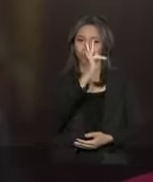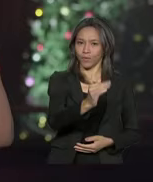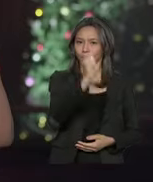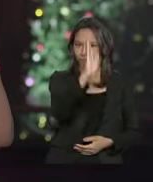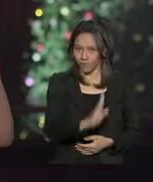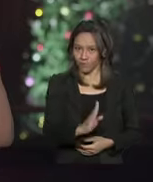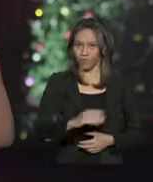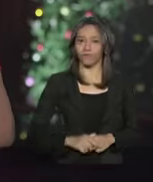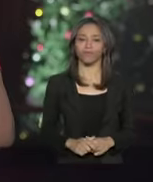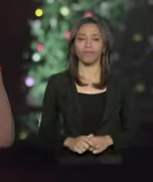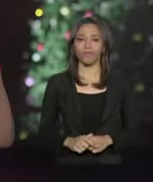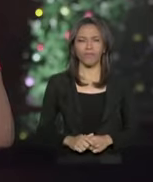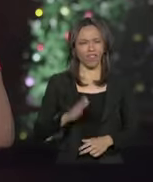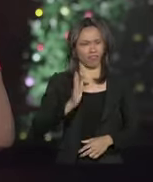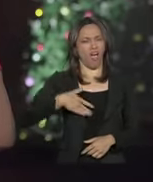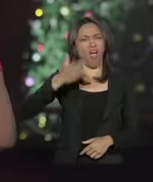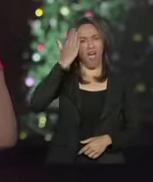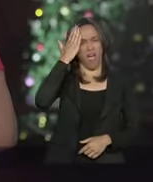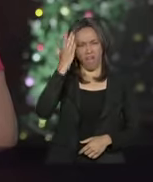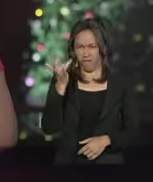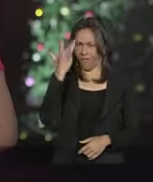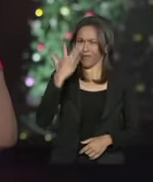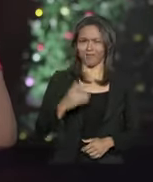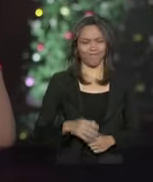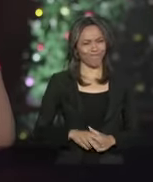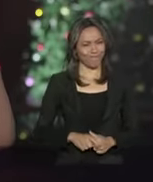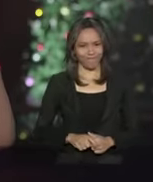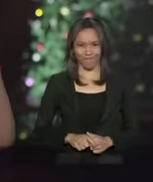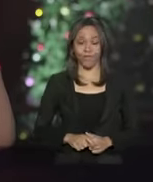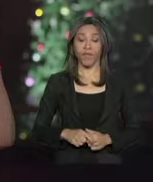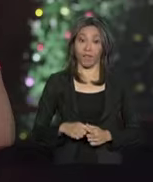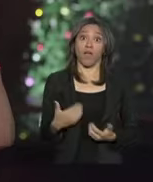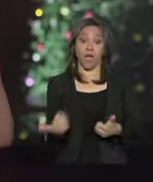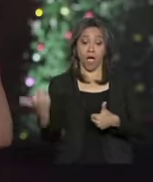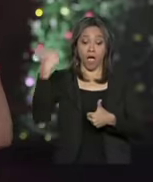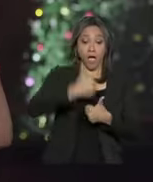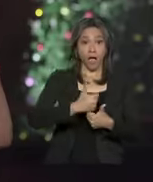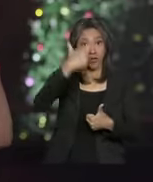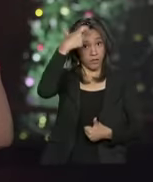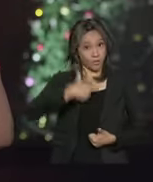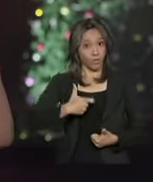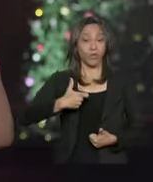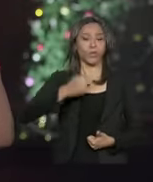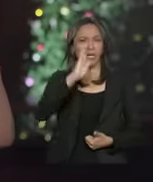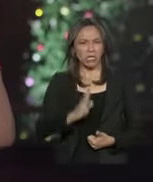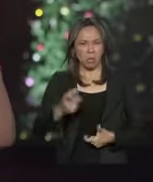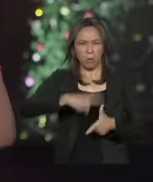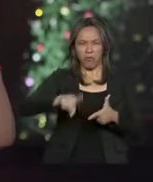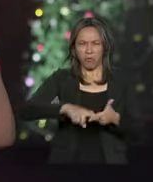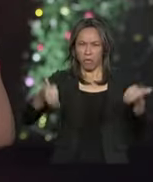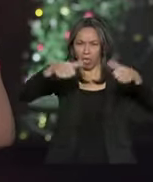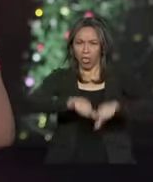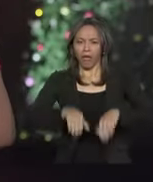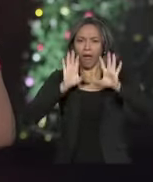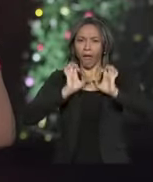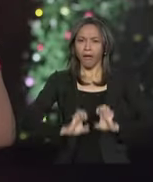brasil sabia que não seria fácil assumir o brasil com a profunda crise ética